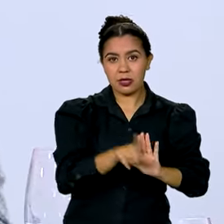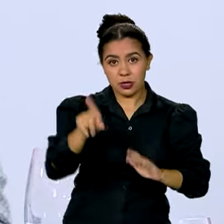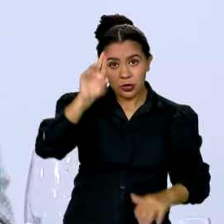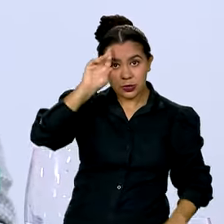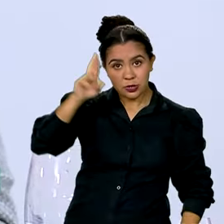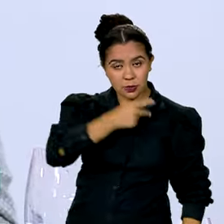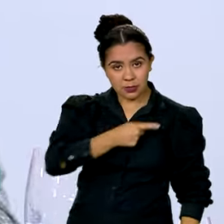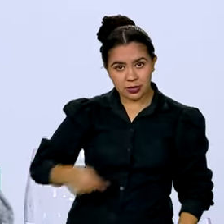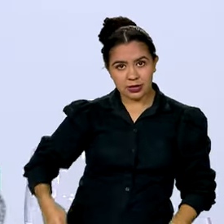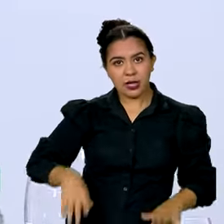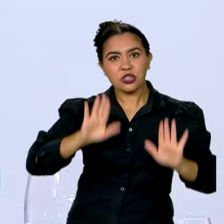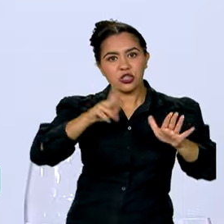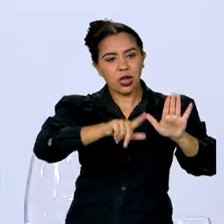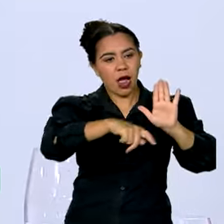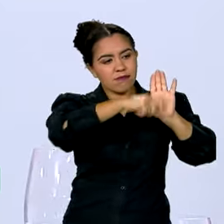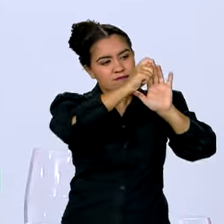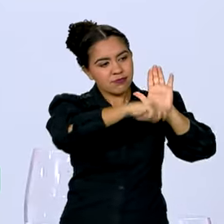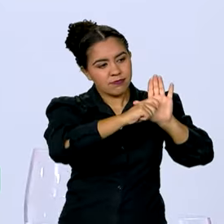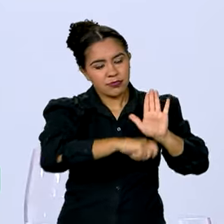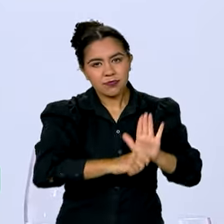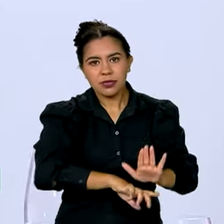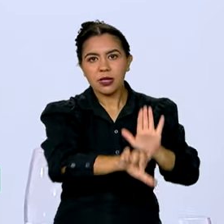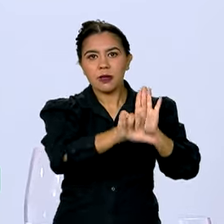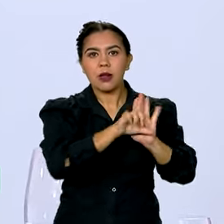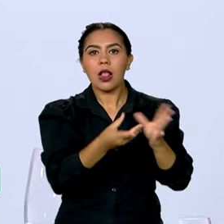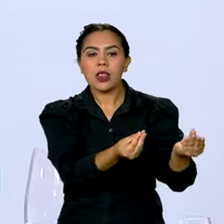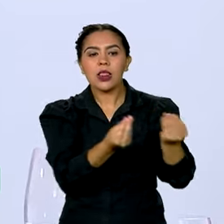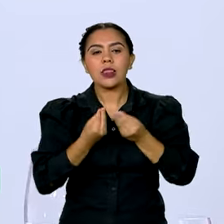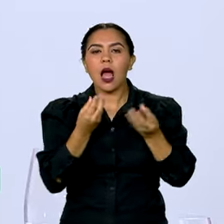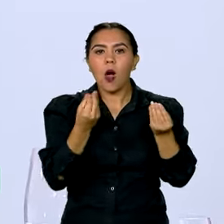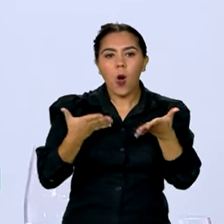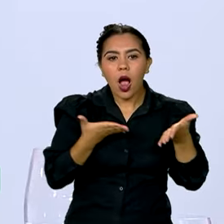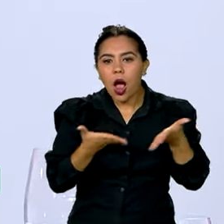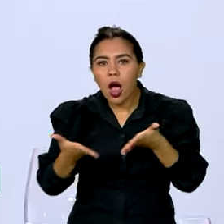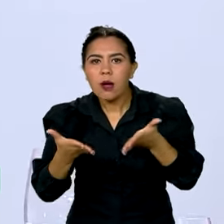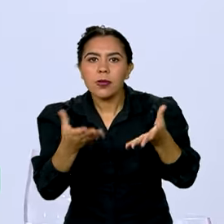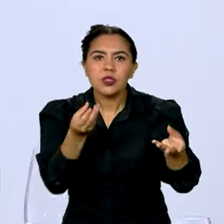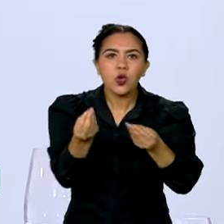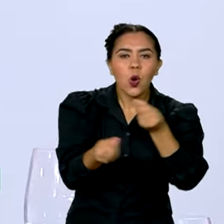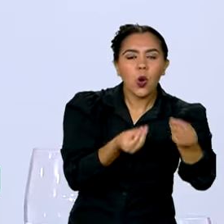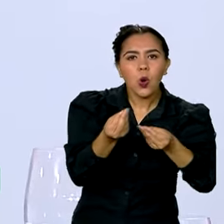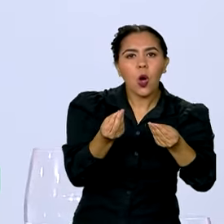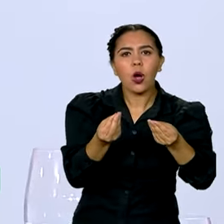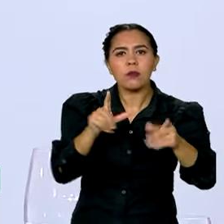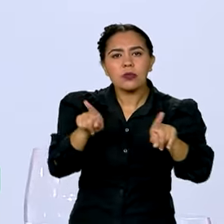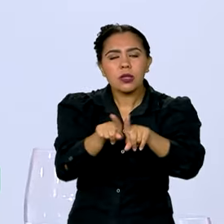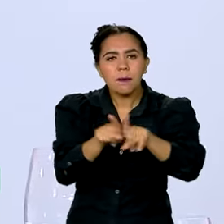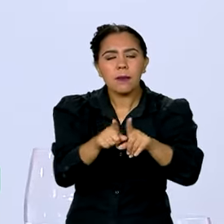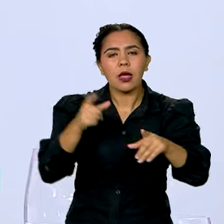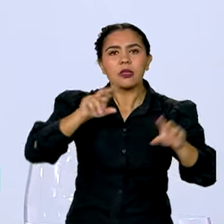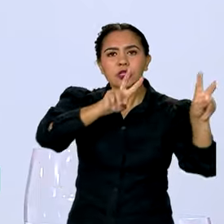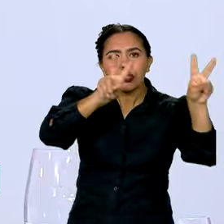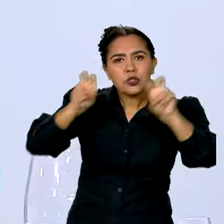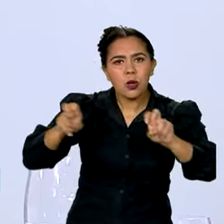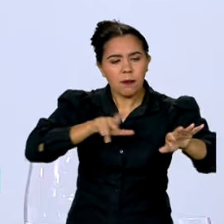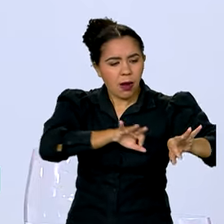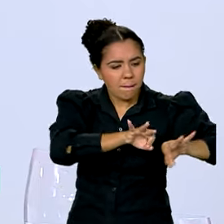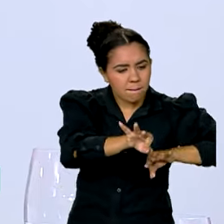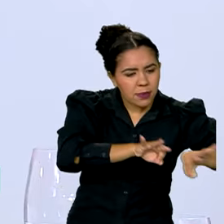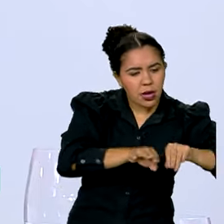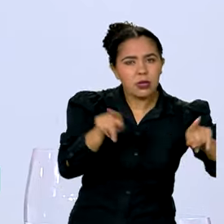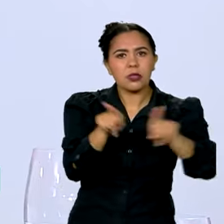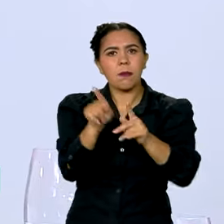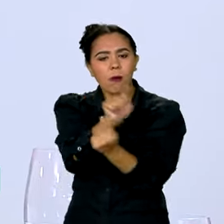as mulheres até agora. Ele dá um rumo, ele dá uma direção, ele estabelece a questão do plano, a questão